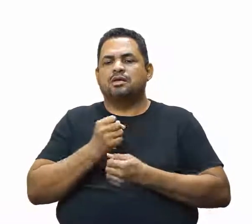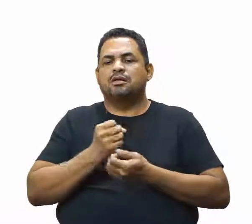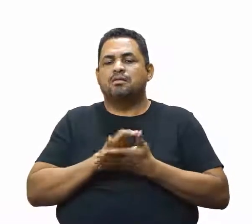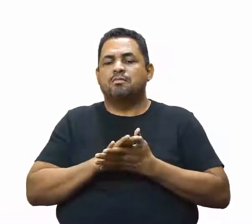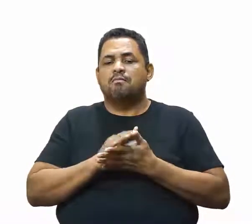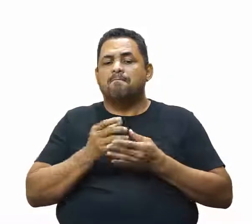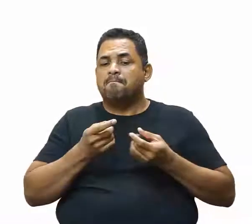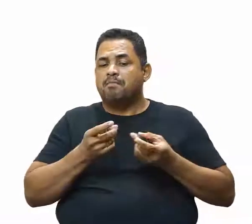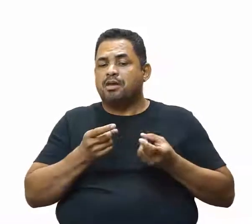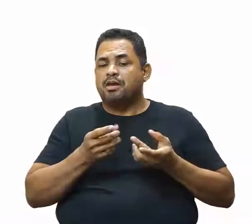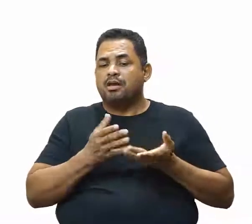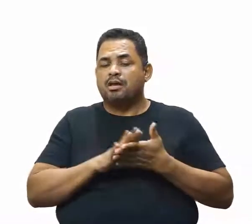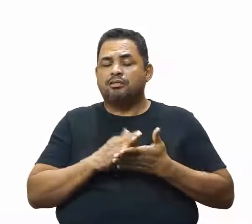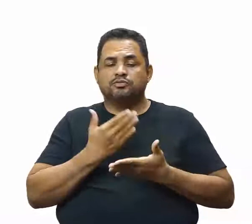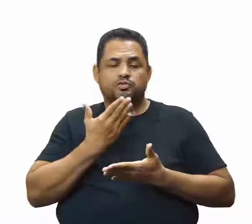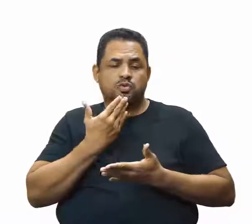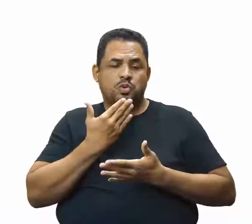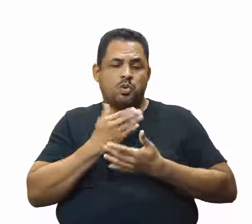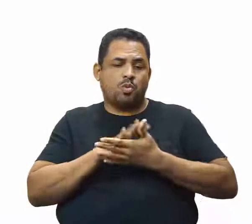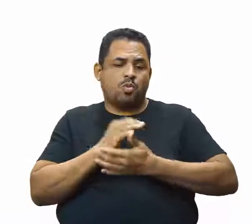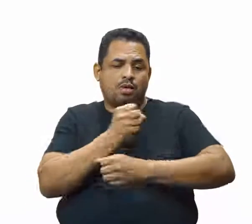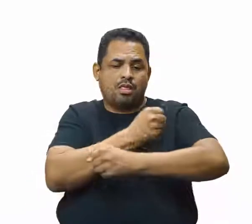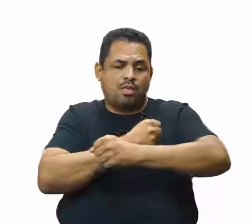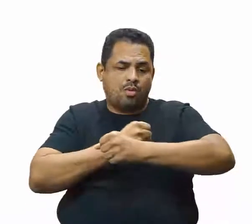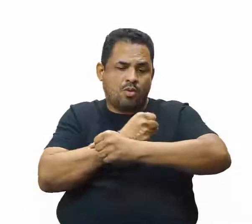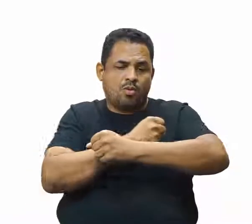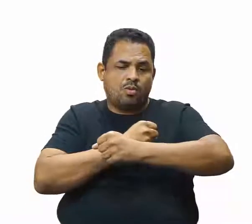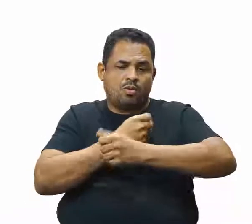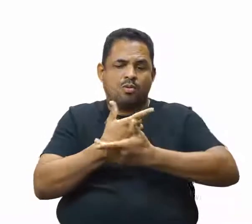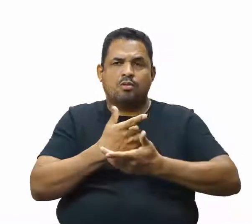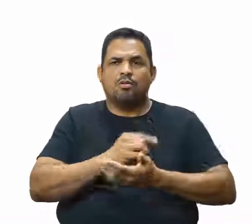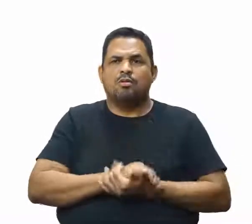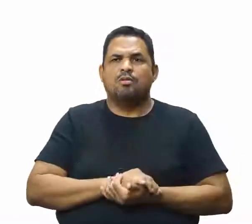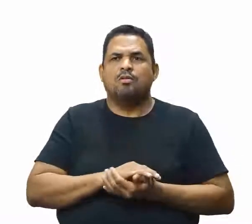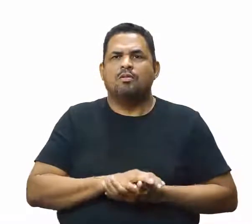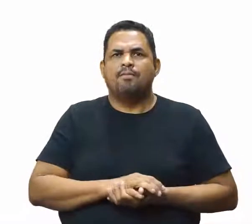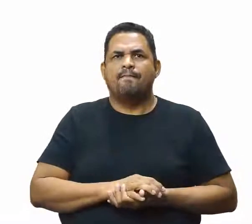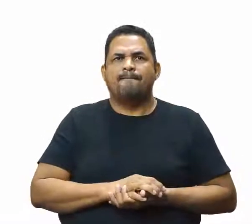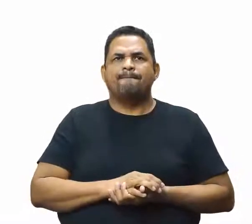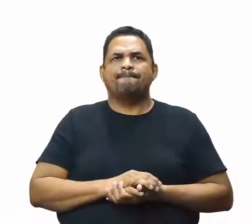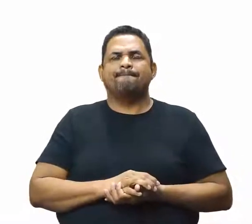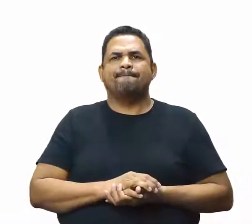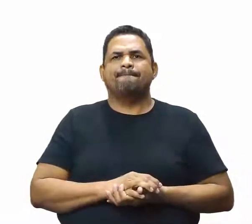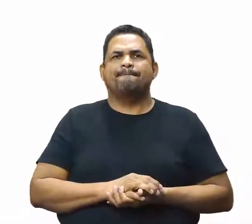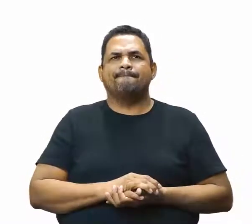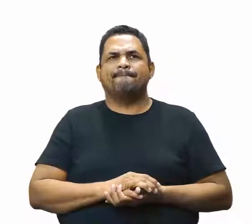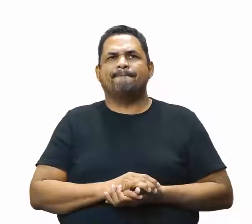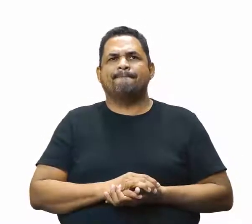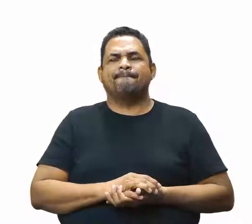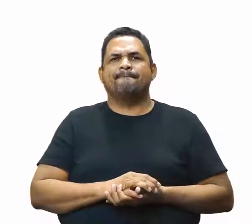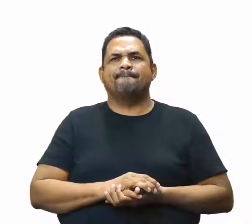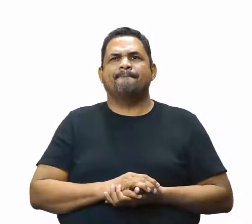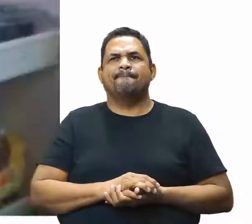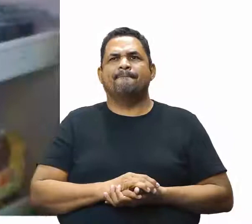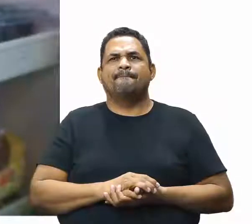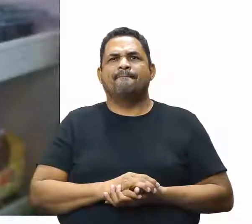as vantagens e desvantagens para esse processo. Vamos, Jefferson, 3